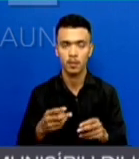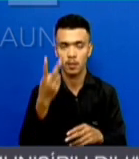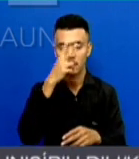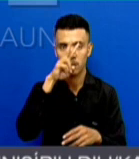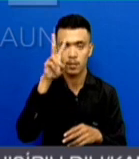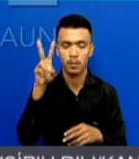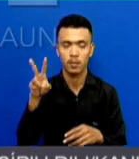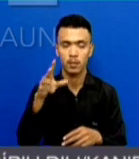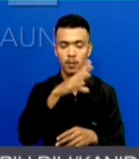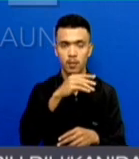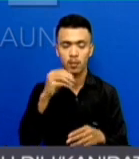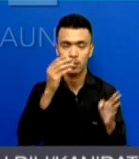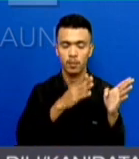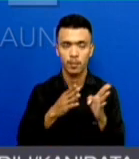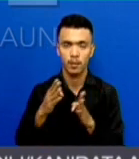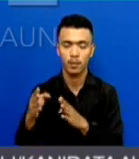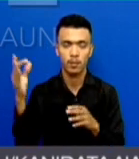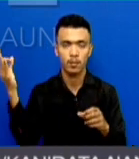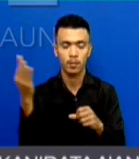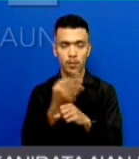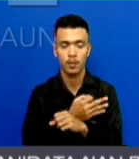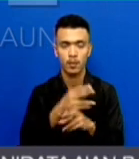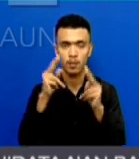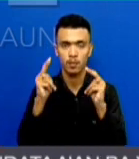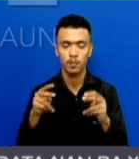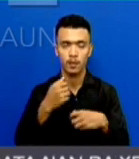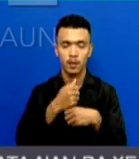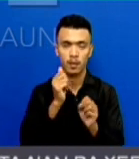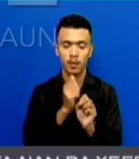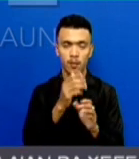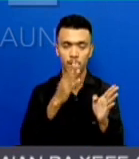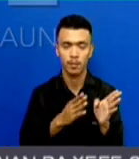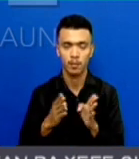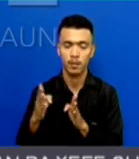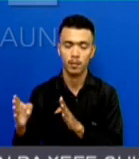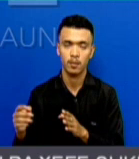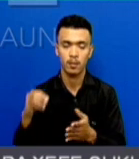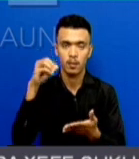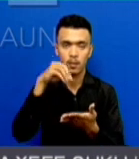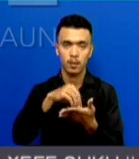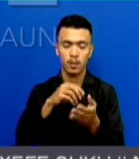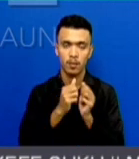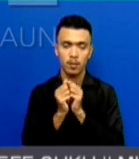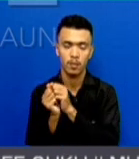socialização, precisa preparação de documentos, precisa a preparação de uma tabela, ajusta